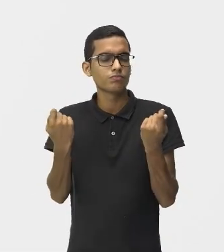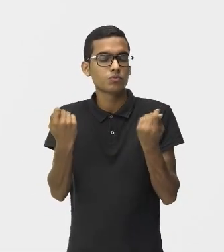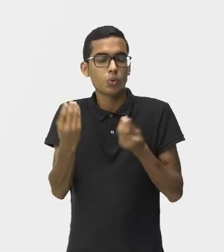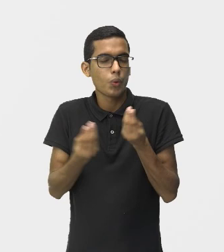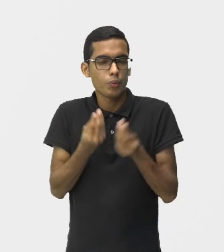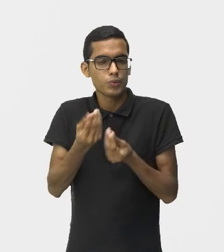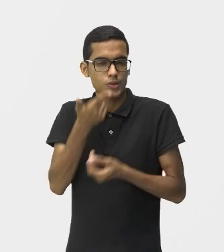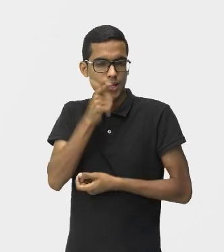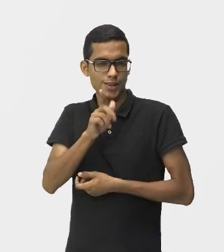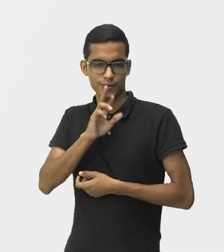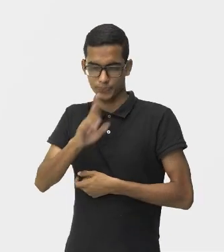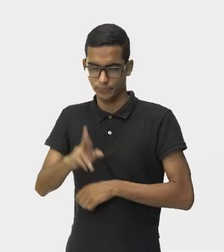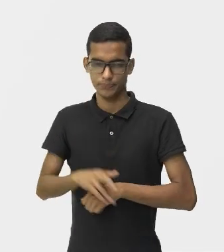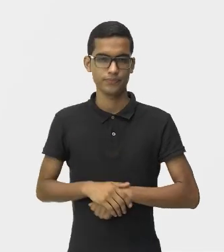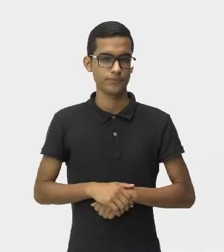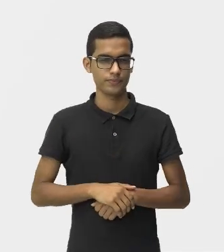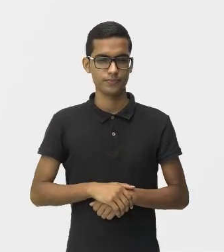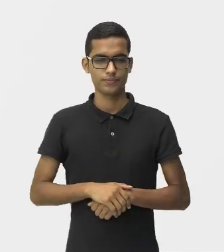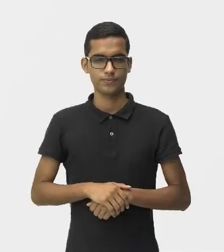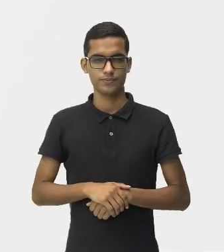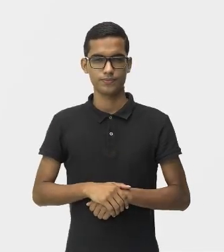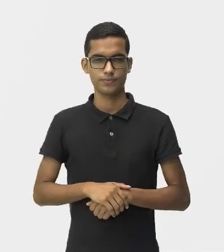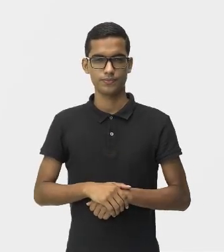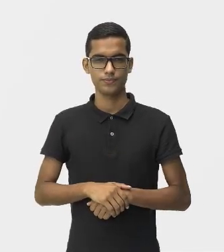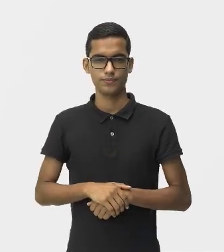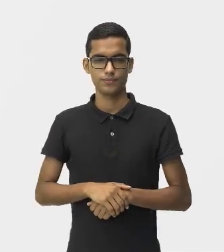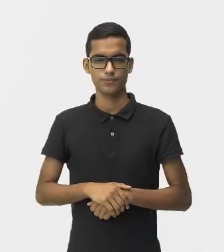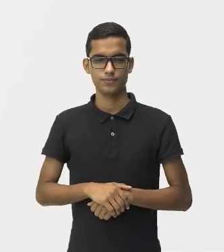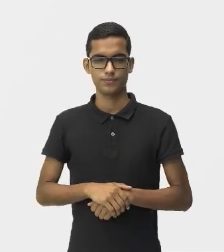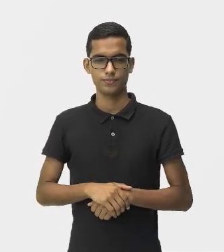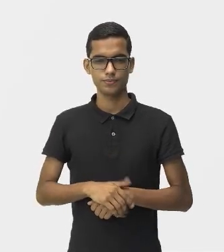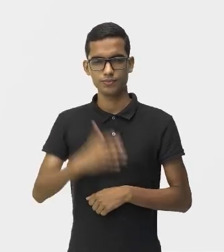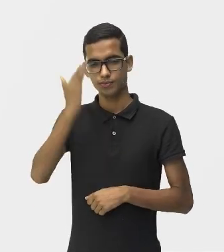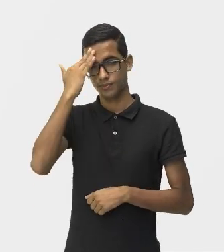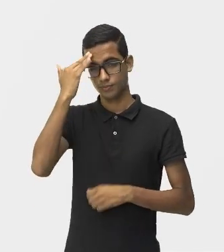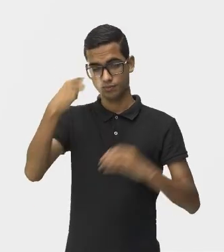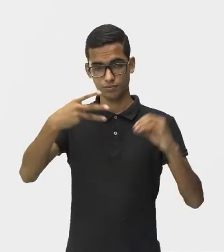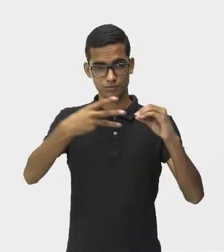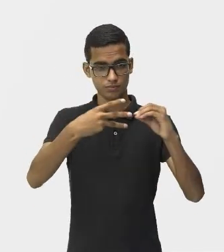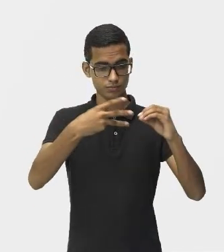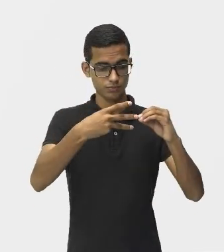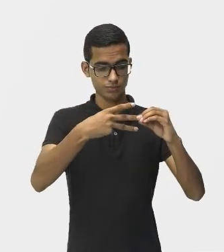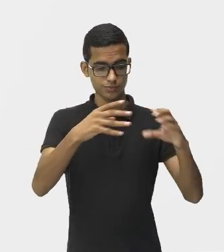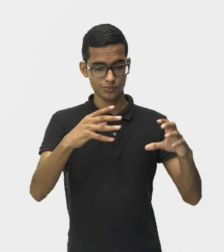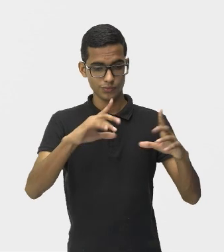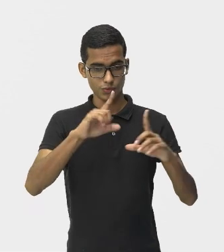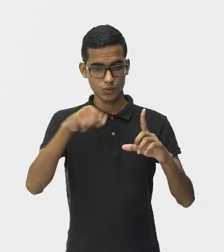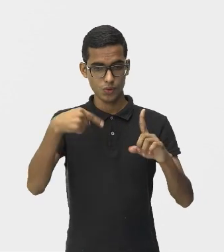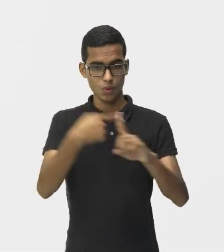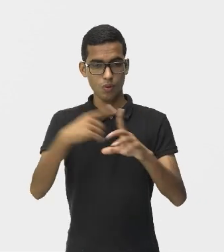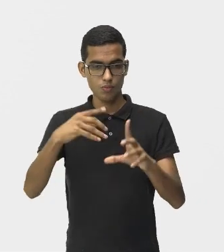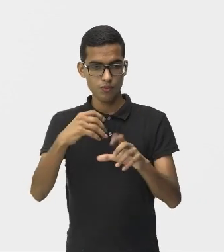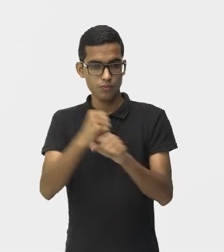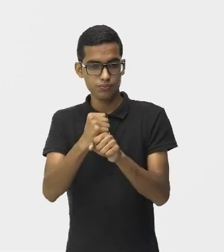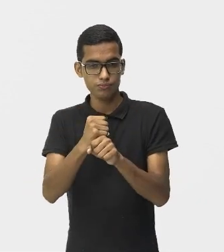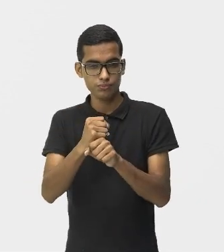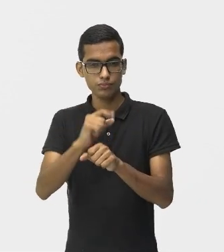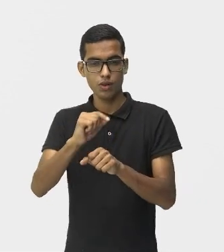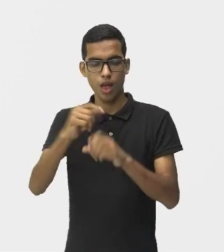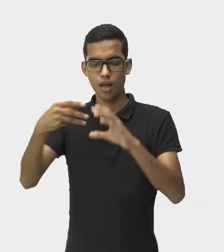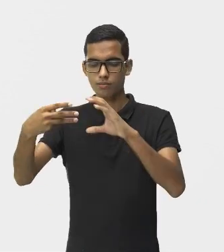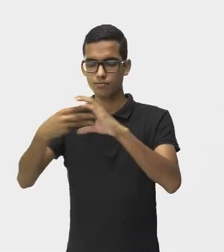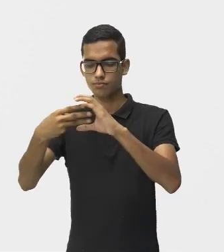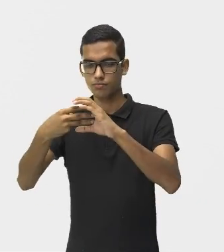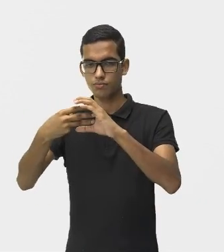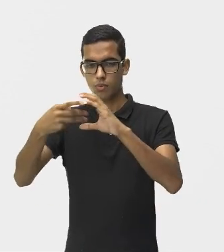gabarito. Sabendo que as células somáticas são habitualmente diploides, ou seja, 2 N's, quantos cromossomos devem